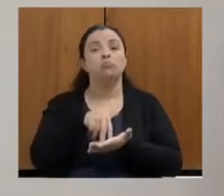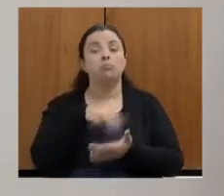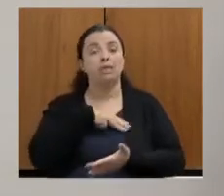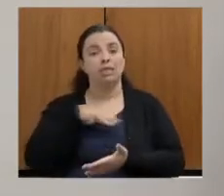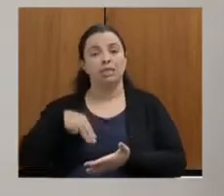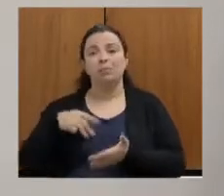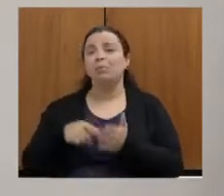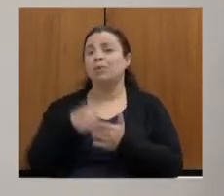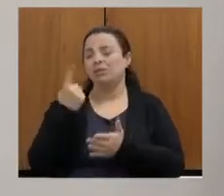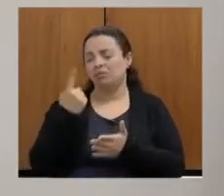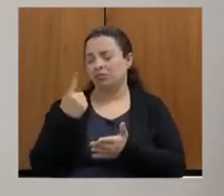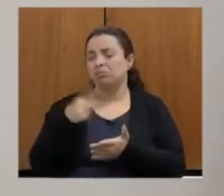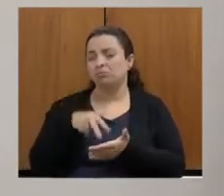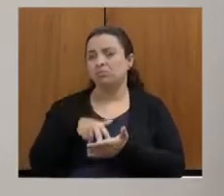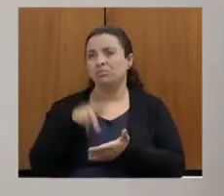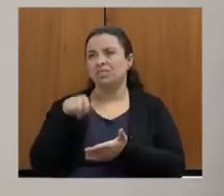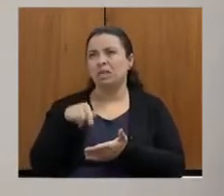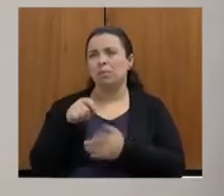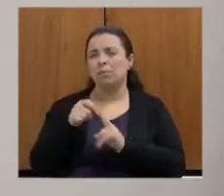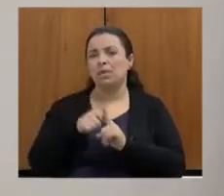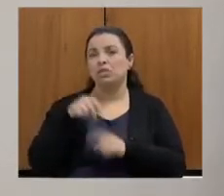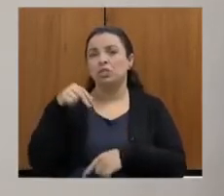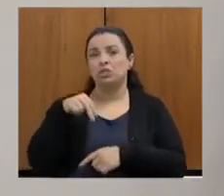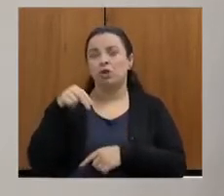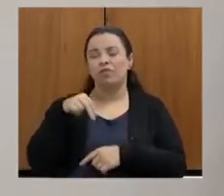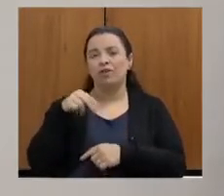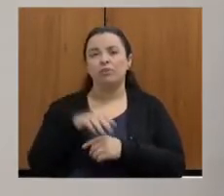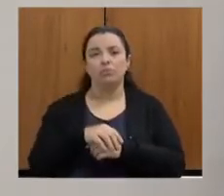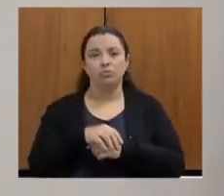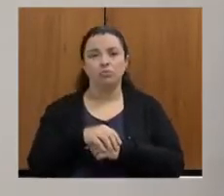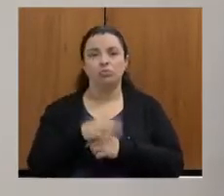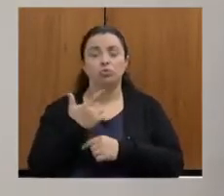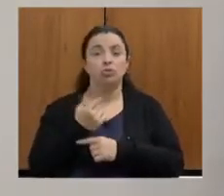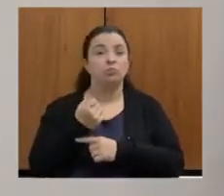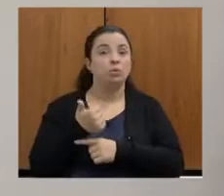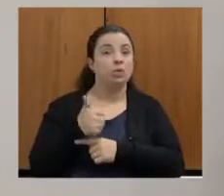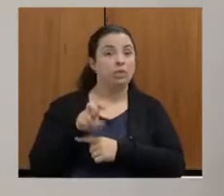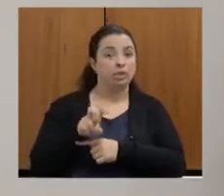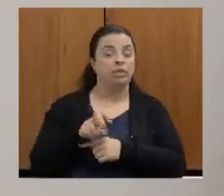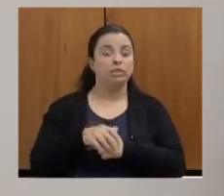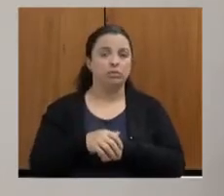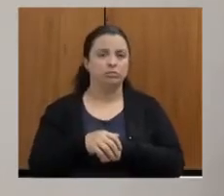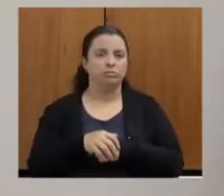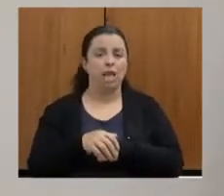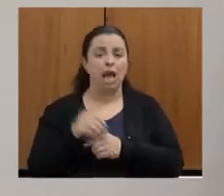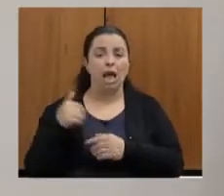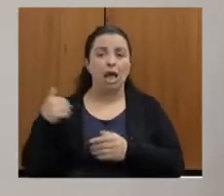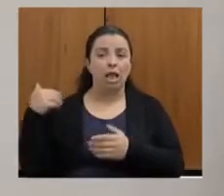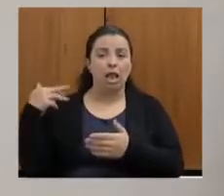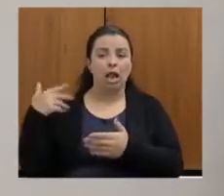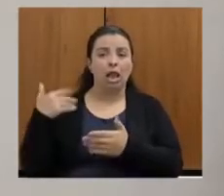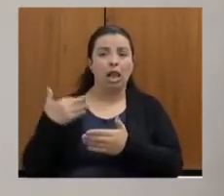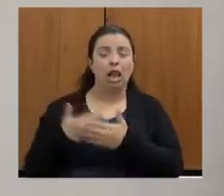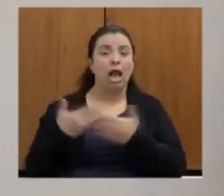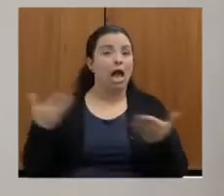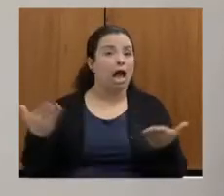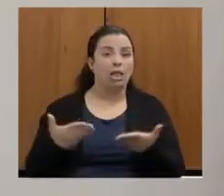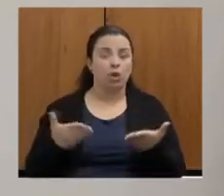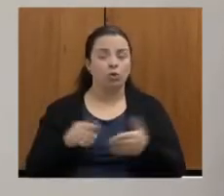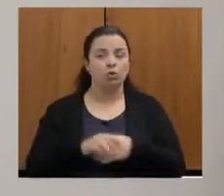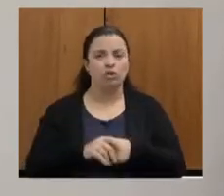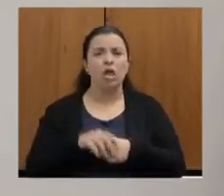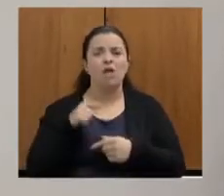2015 e de lá até hoje por várias vezes nós e na região